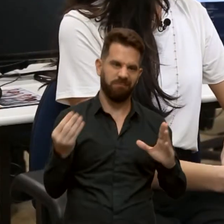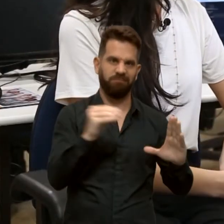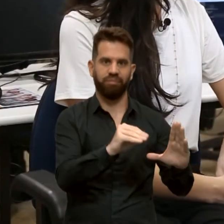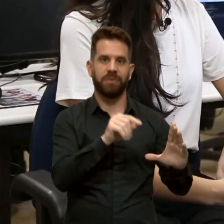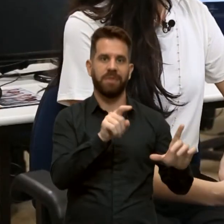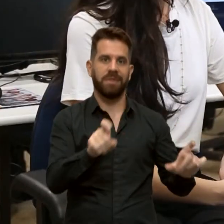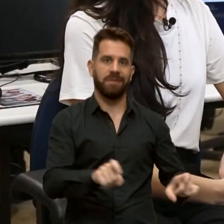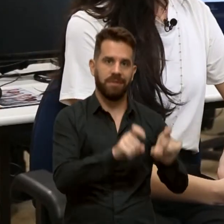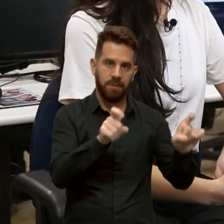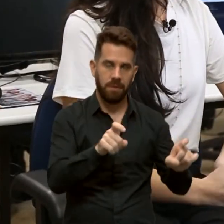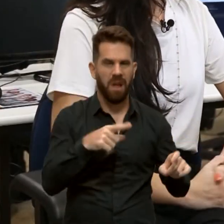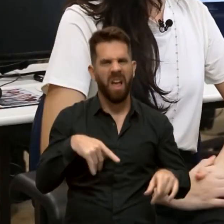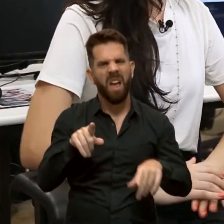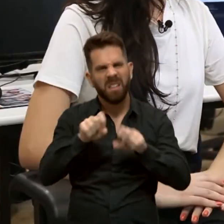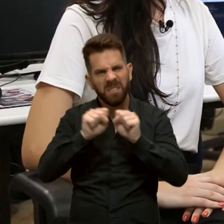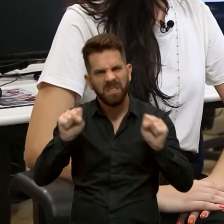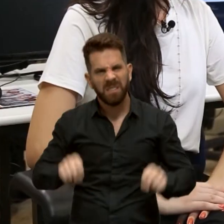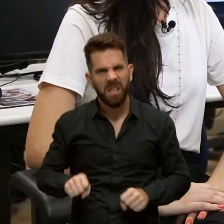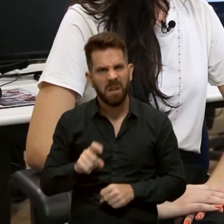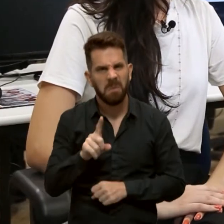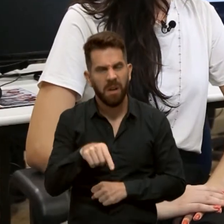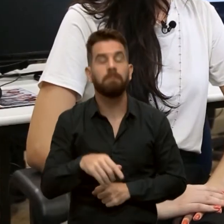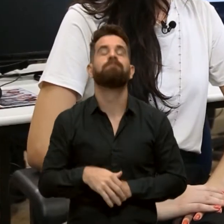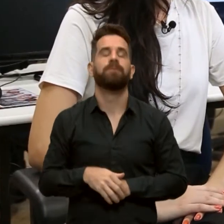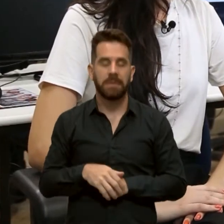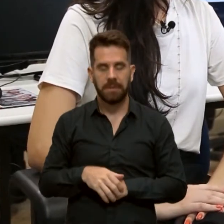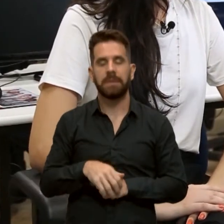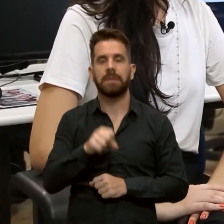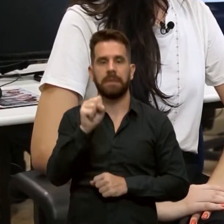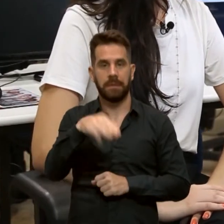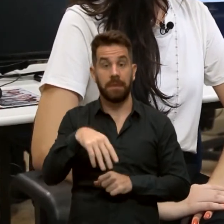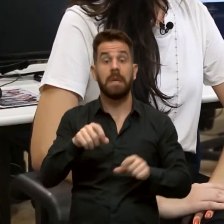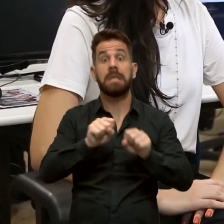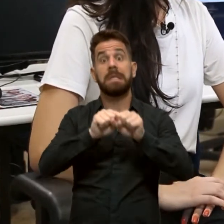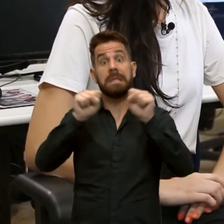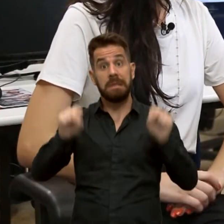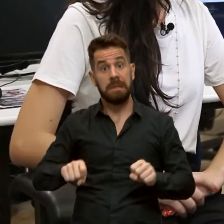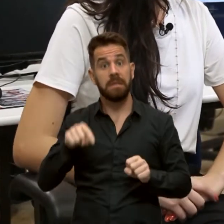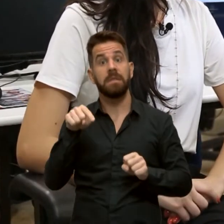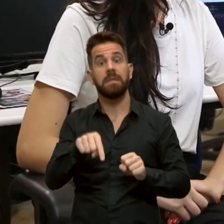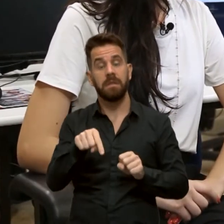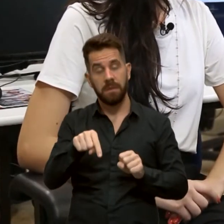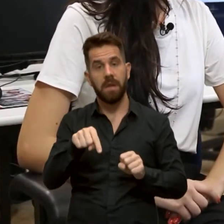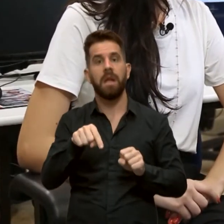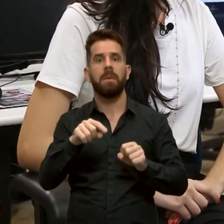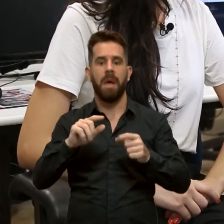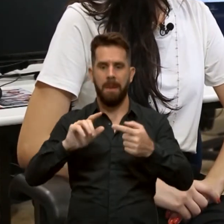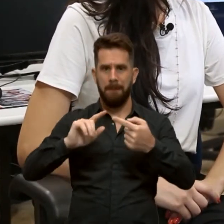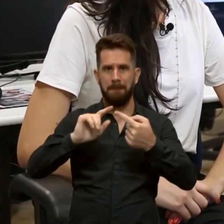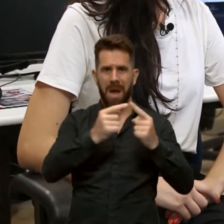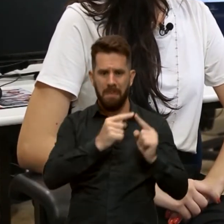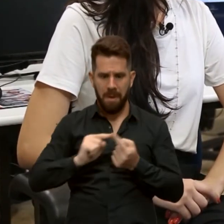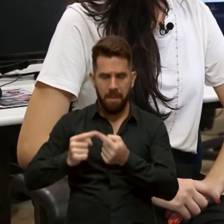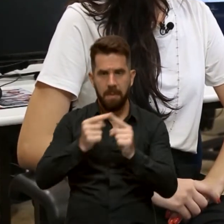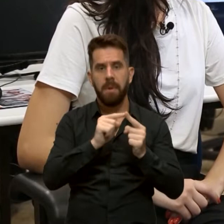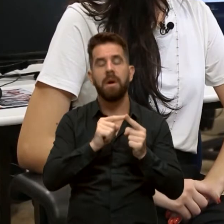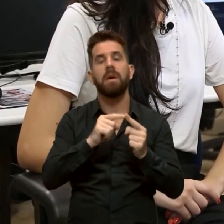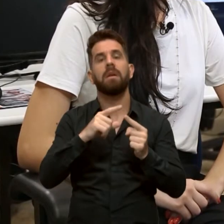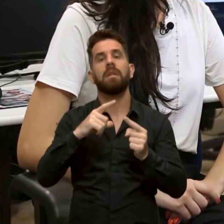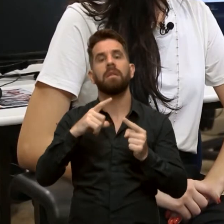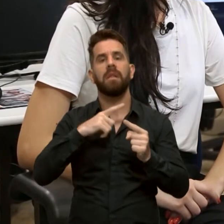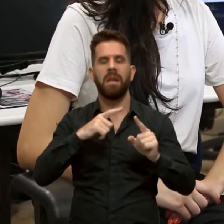sistema? Isso. Como é que ele funciona? Esse algoritmo funciona de uma forma que ele traça hiperplanos de